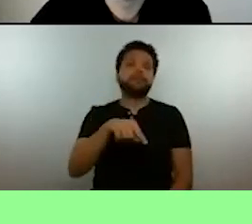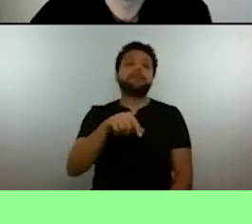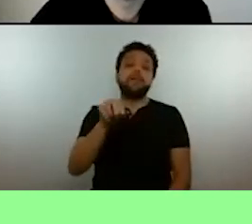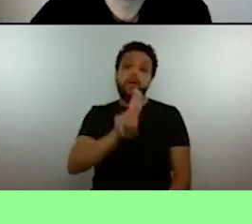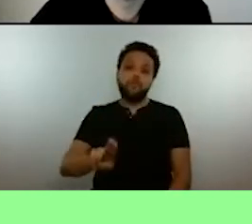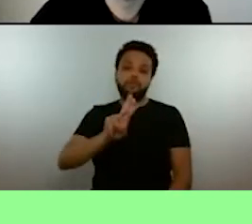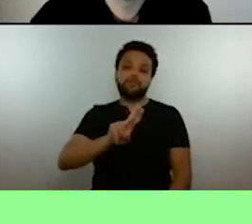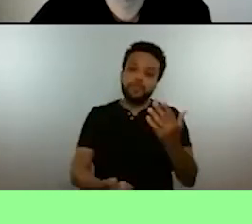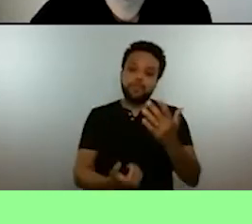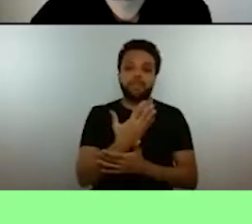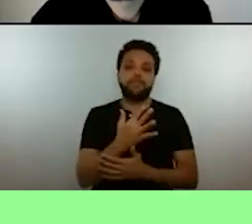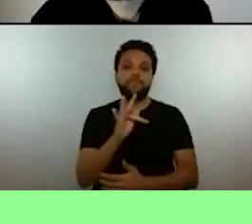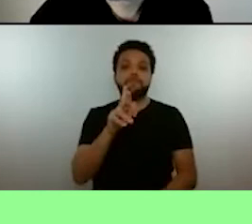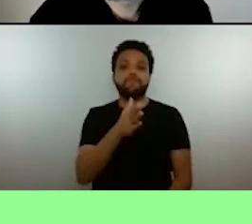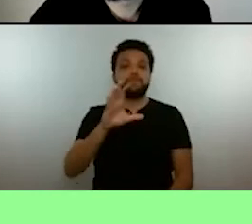Pode passar.